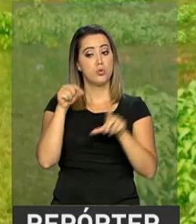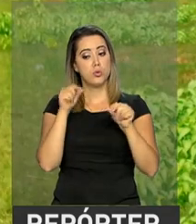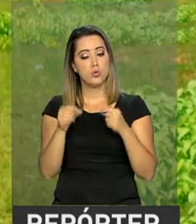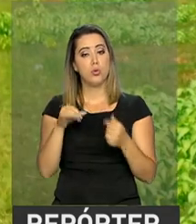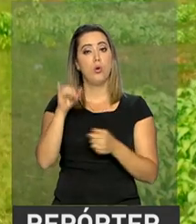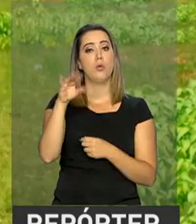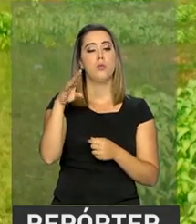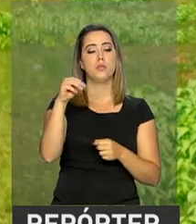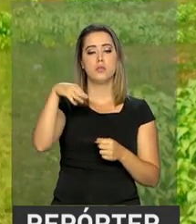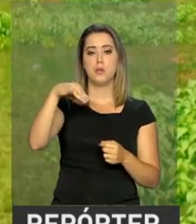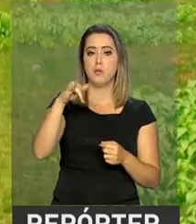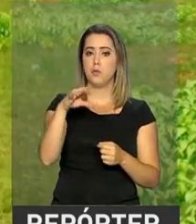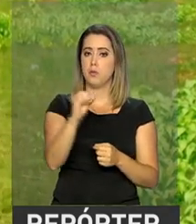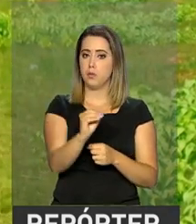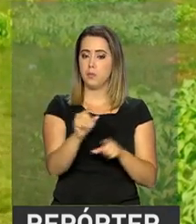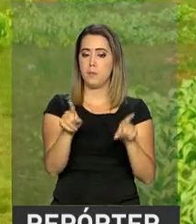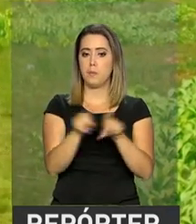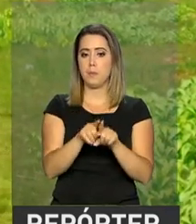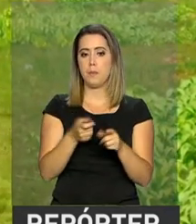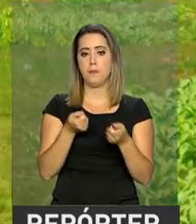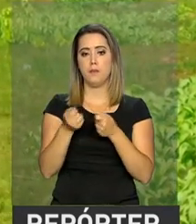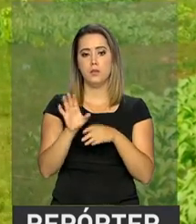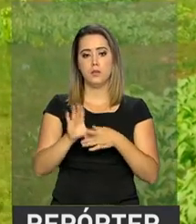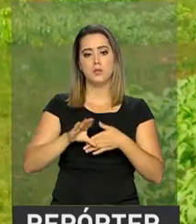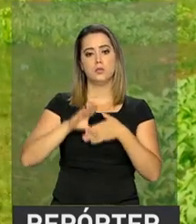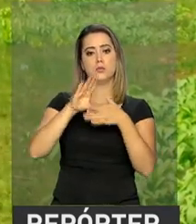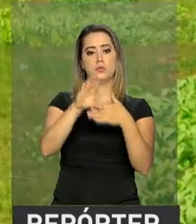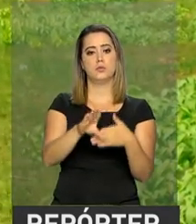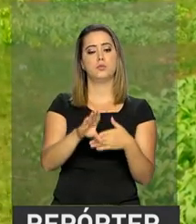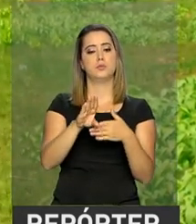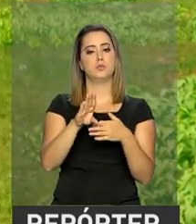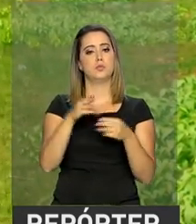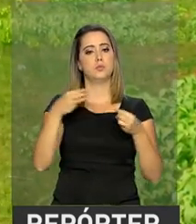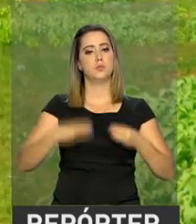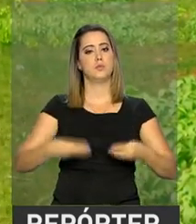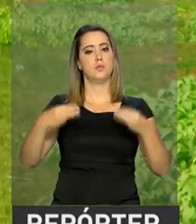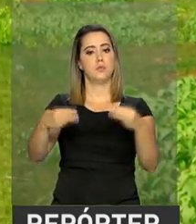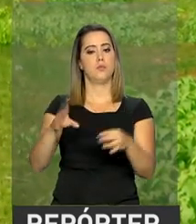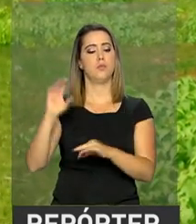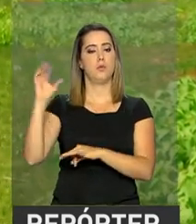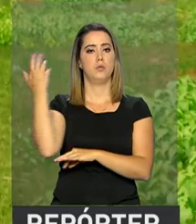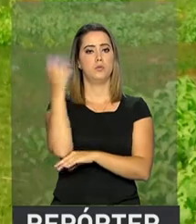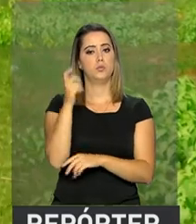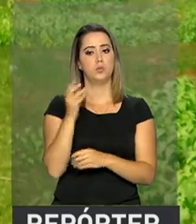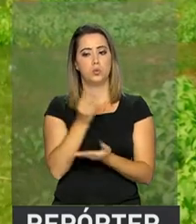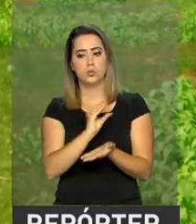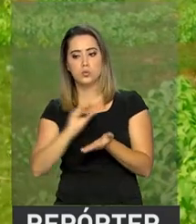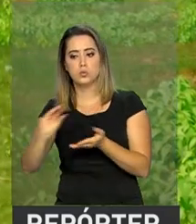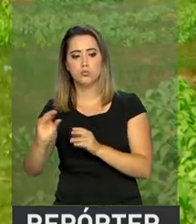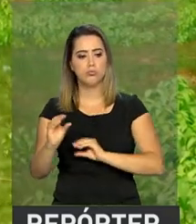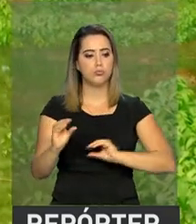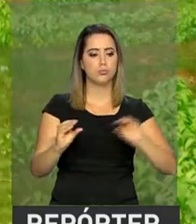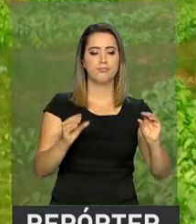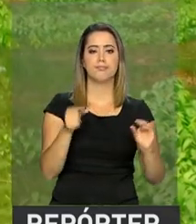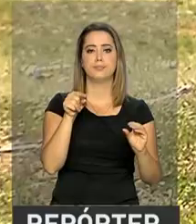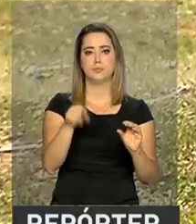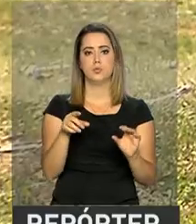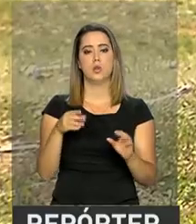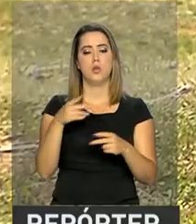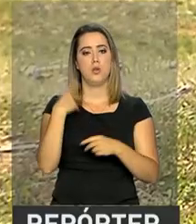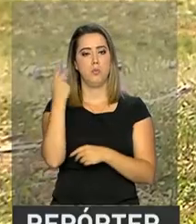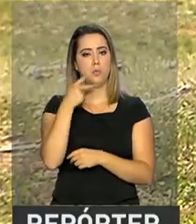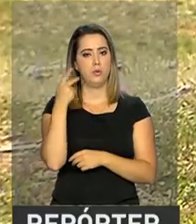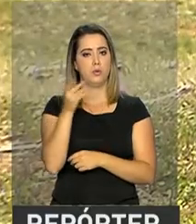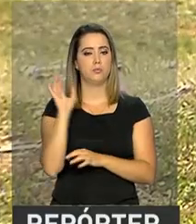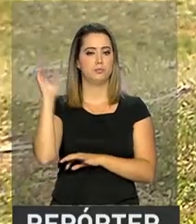sérvio e obviamente pelo comitê coordenado pelo ministério do meio ambiente de alocação desses recursos em políticas ambientais sustentáveis o